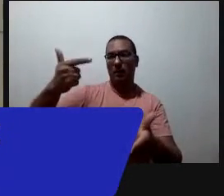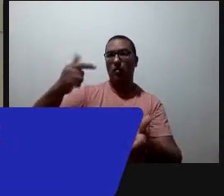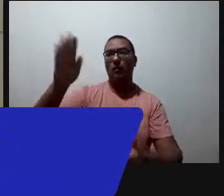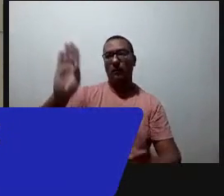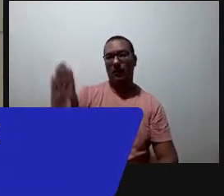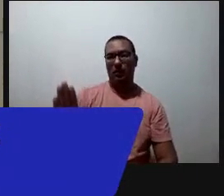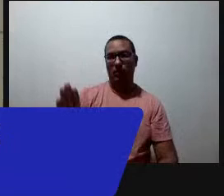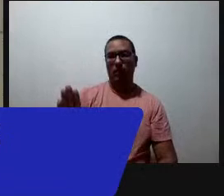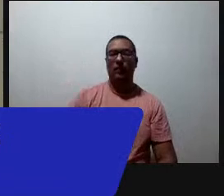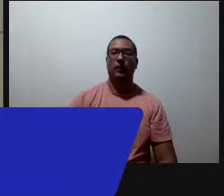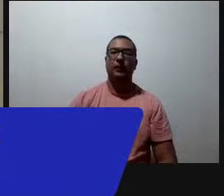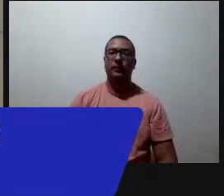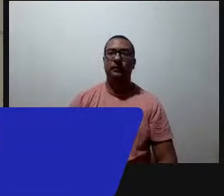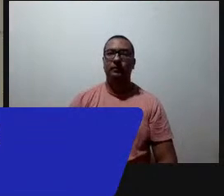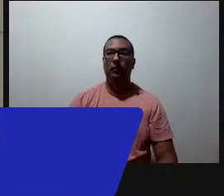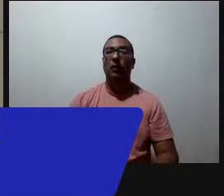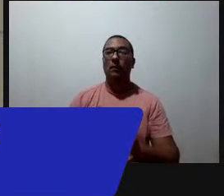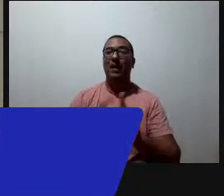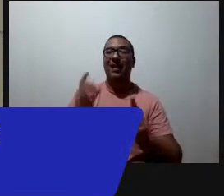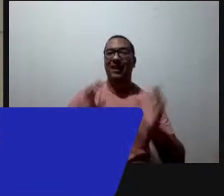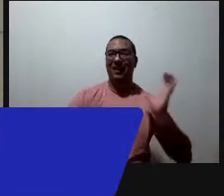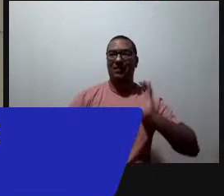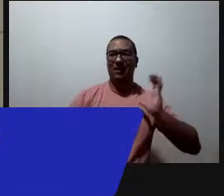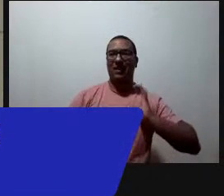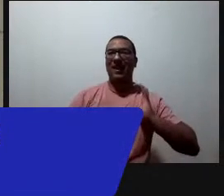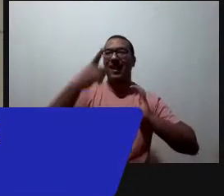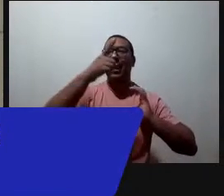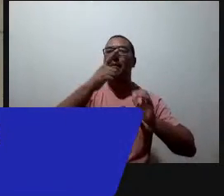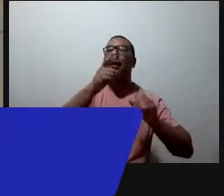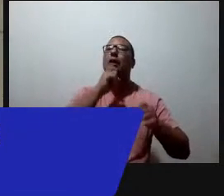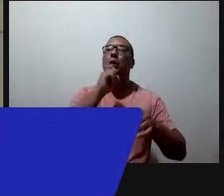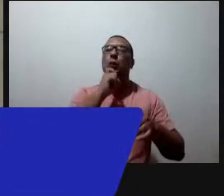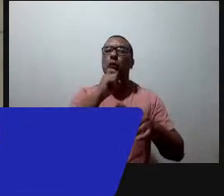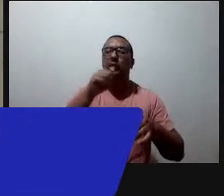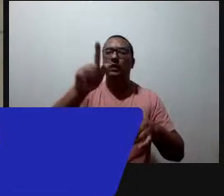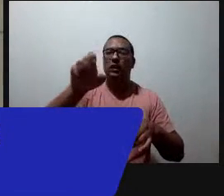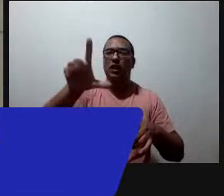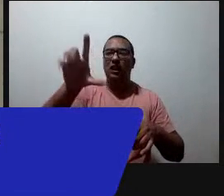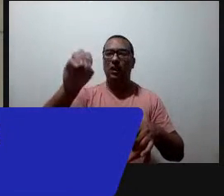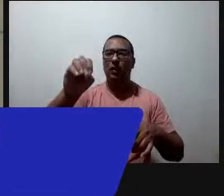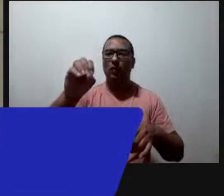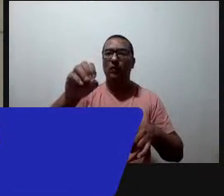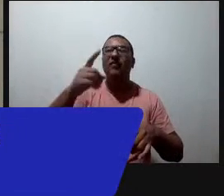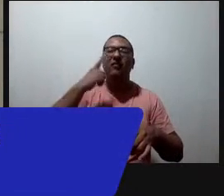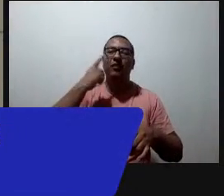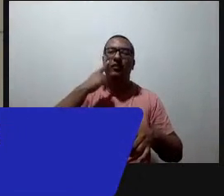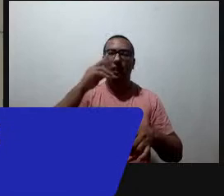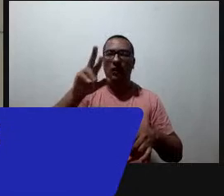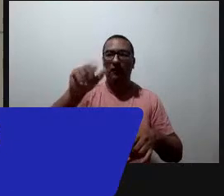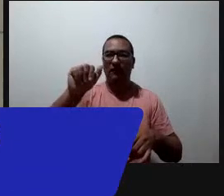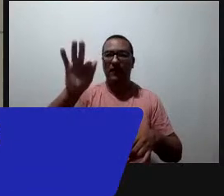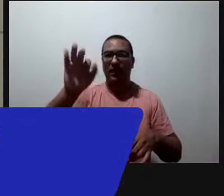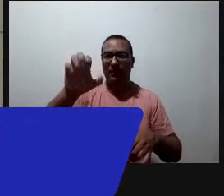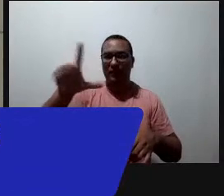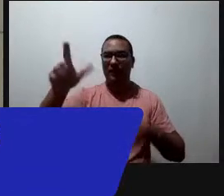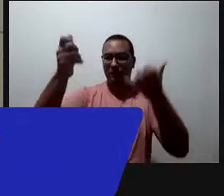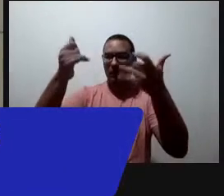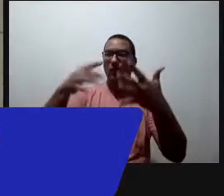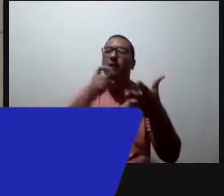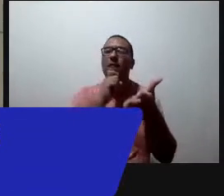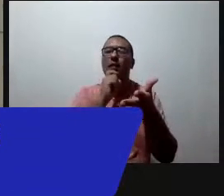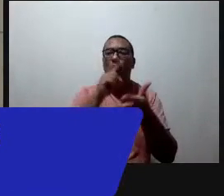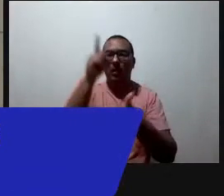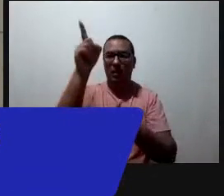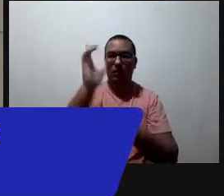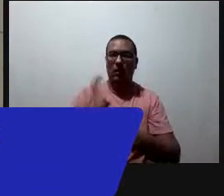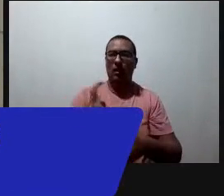parte dos recursos hídricos do Canadá são gelo, como já fez referência o Rafael. Mas só para dizer para o Rafael, se ontem